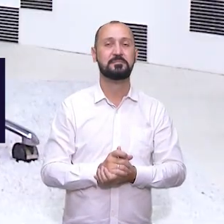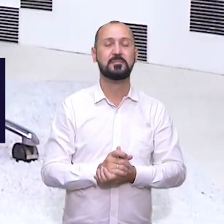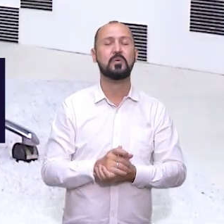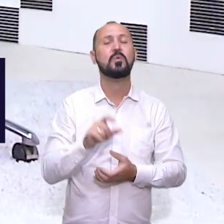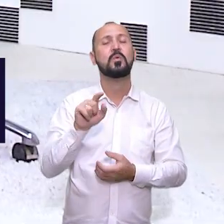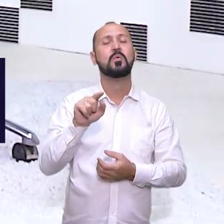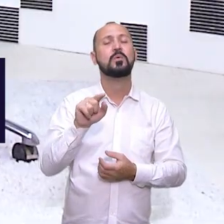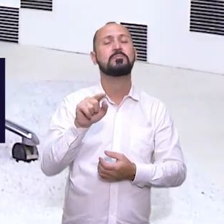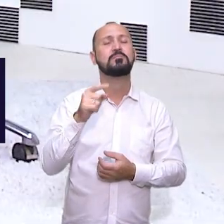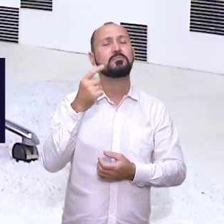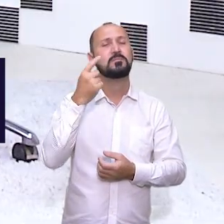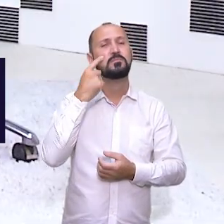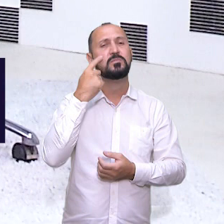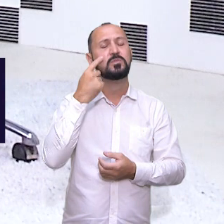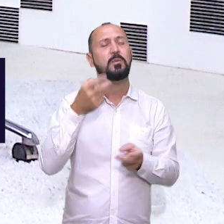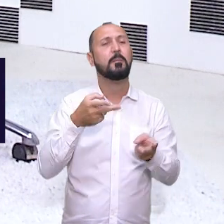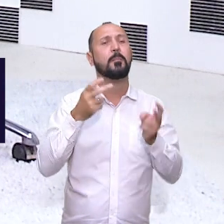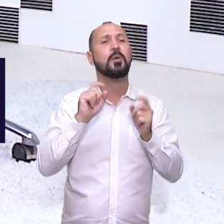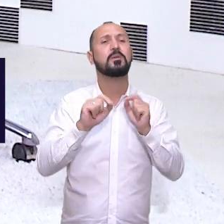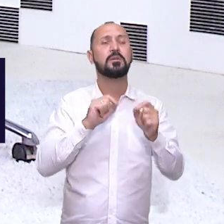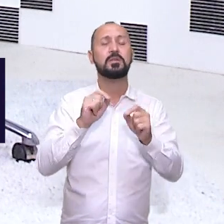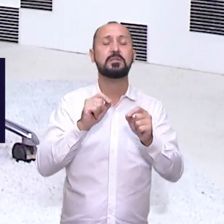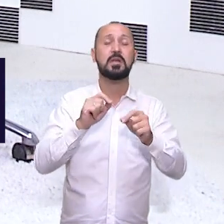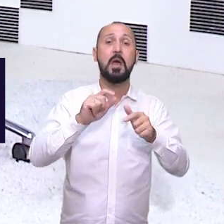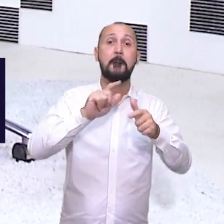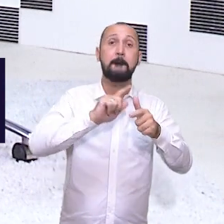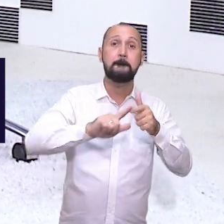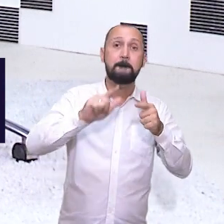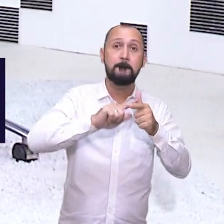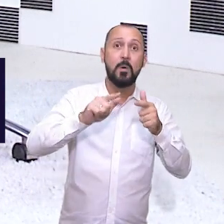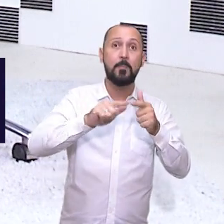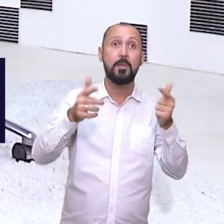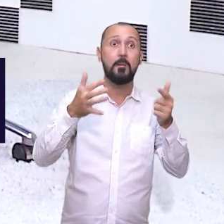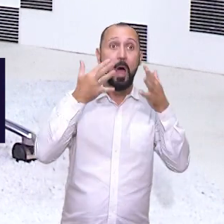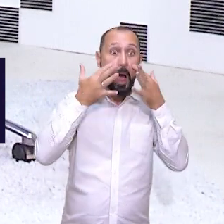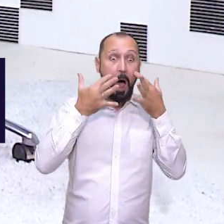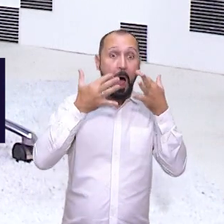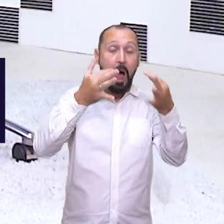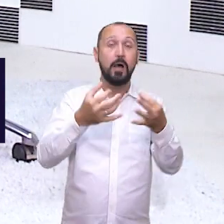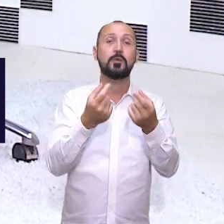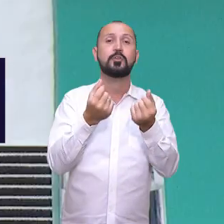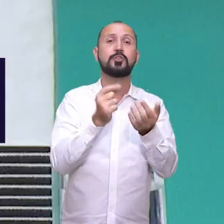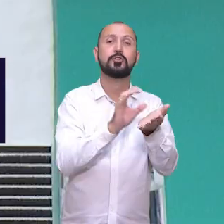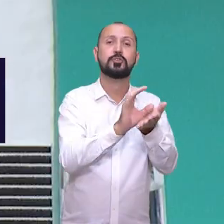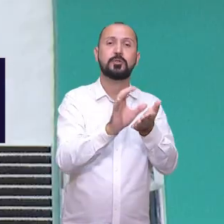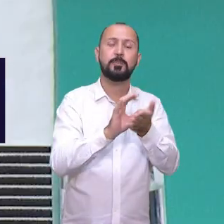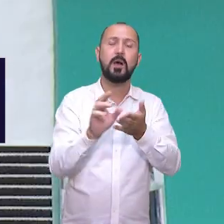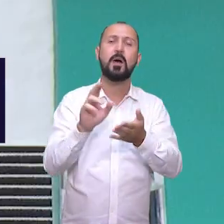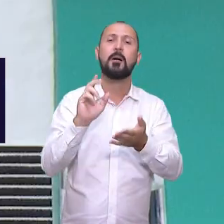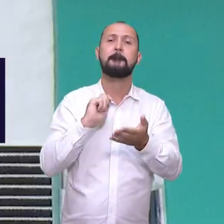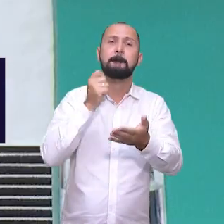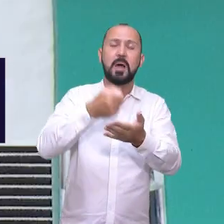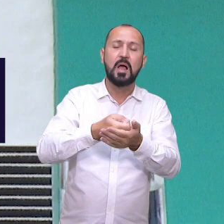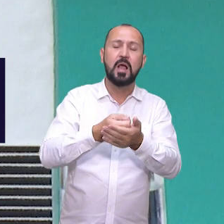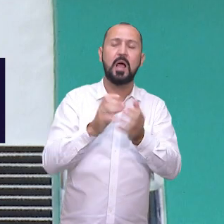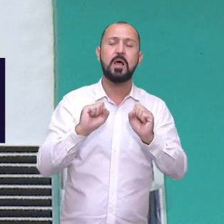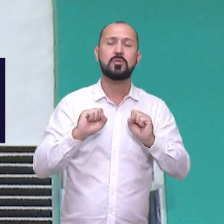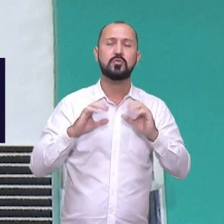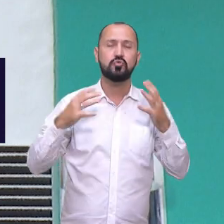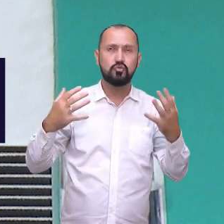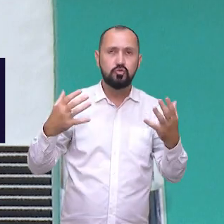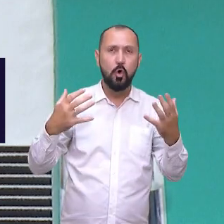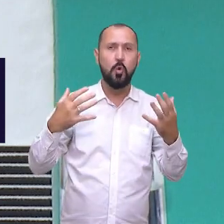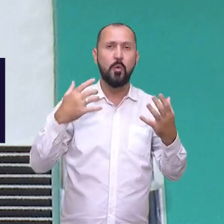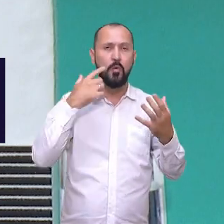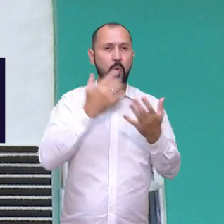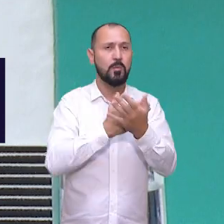agradece. Deputado, o senhor percebe que a polêmica está sobre a questão dos gastos